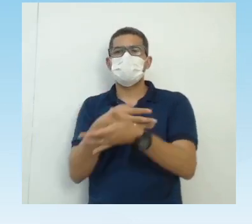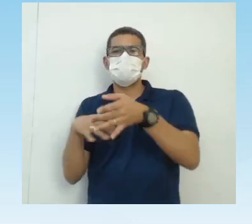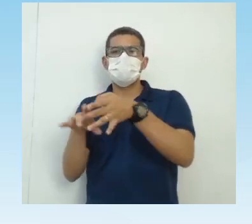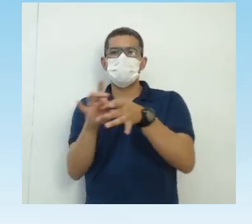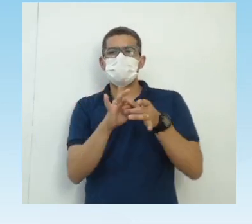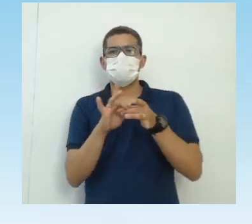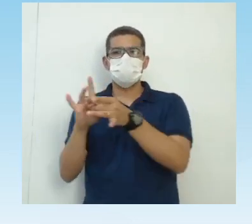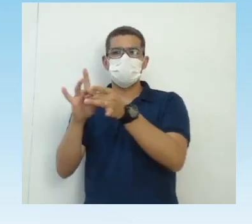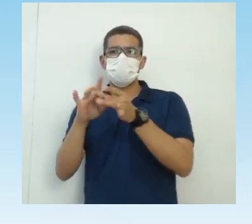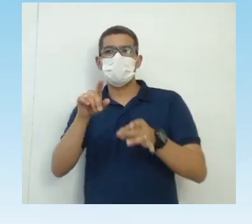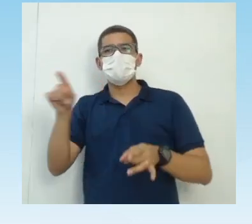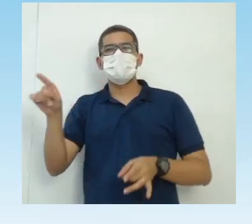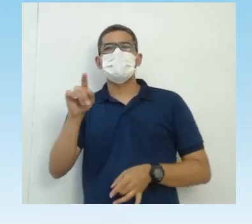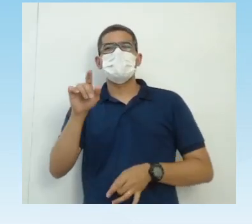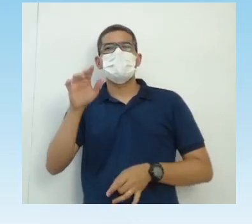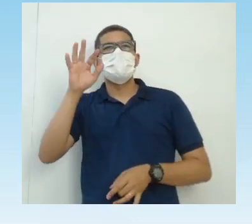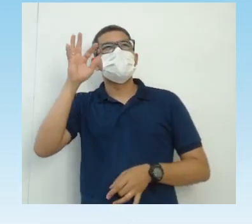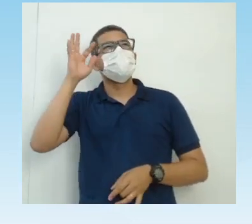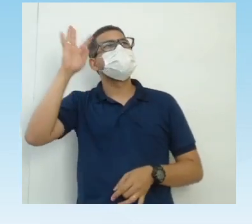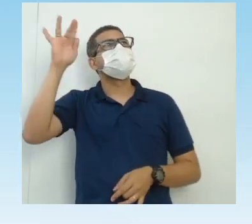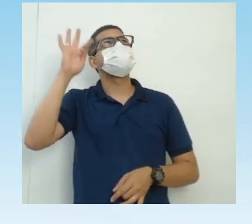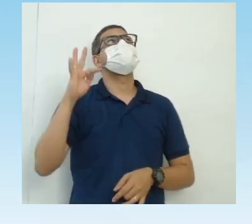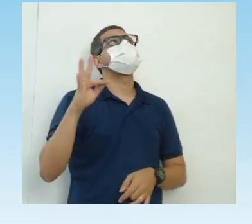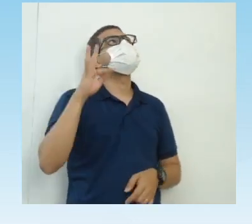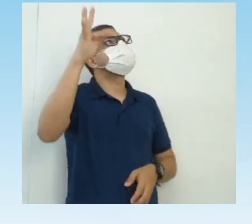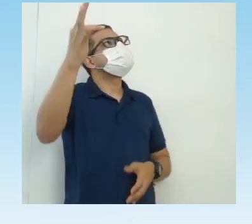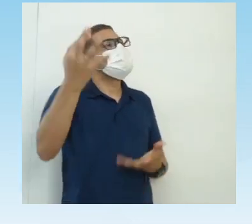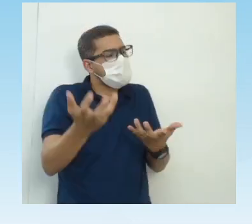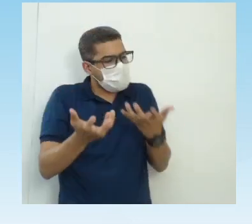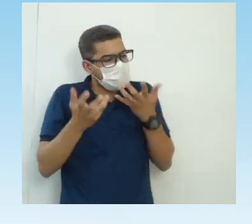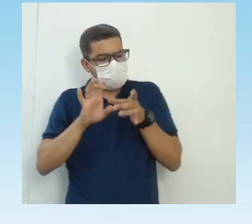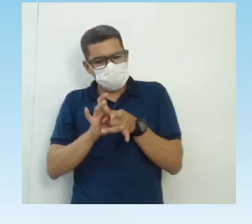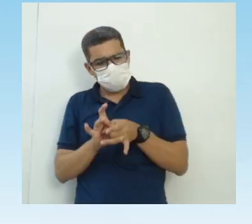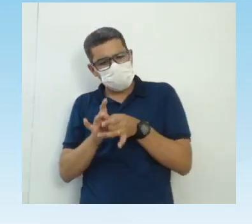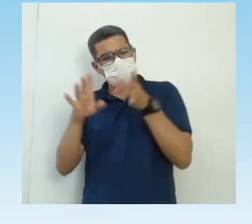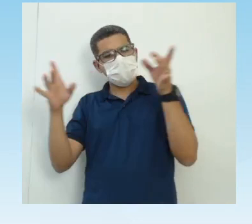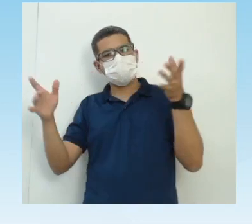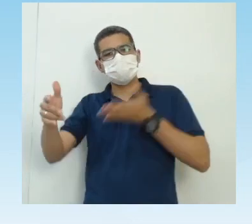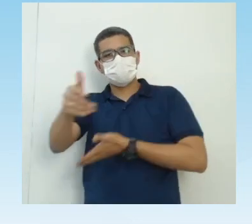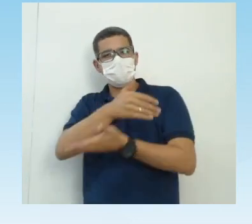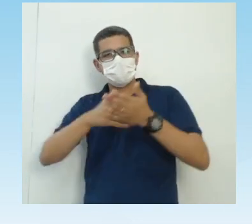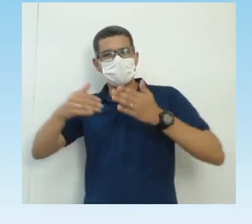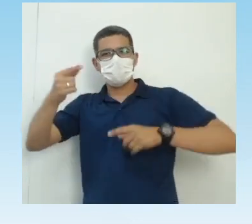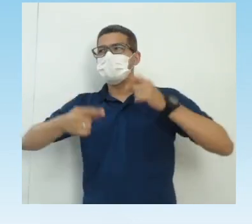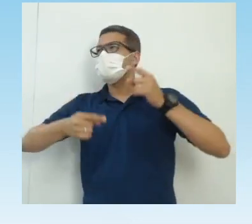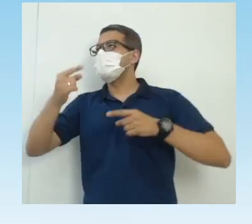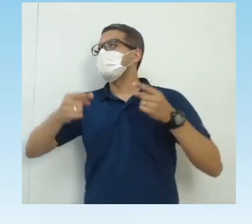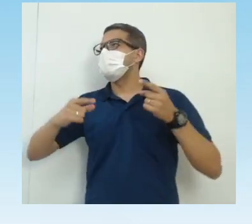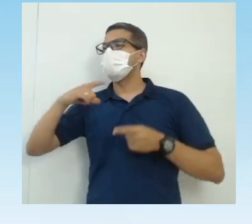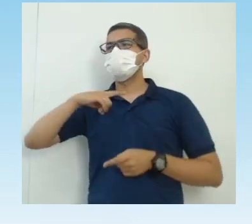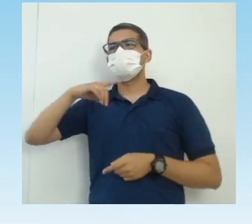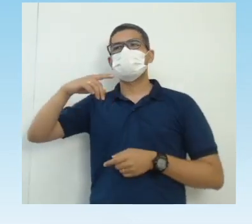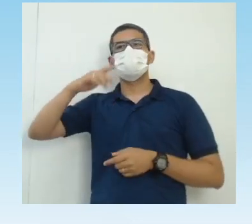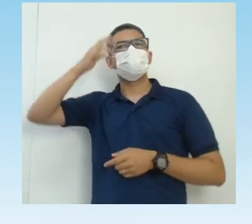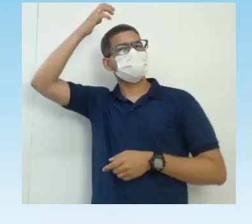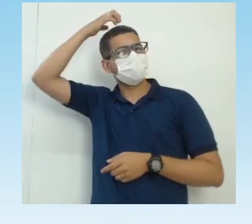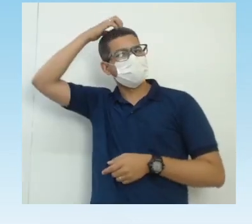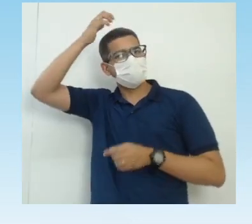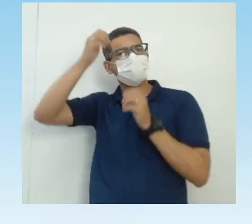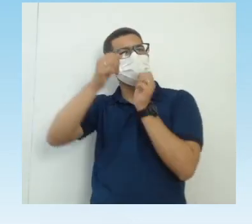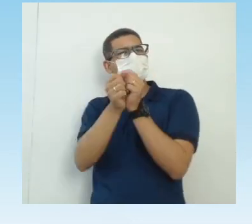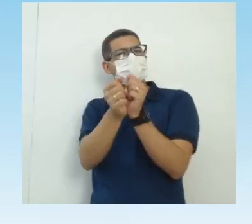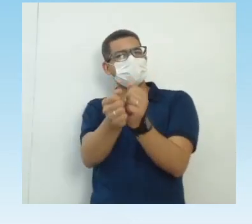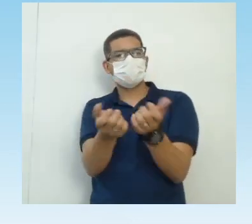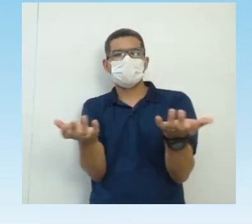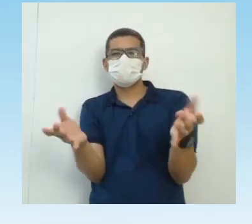ideais futurísticos, vamos chamar assim, essa busca maior liberdade e participação política, com uma monarquia escravocrata?